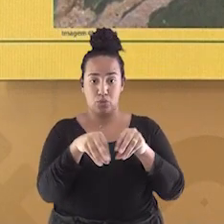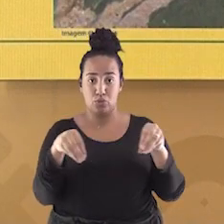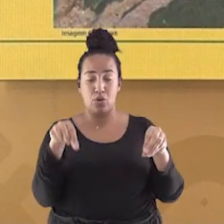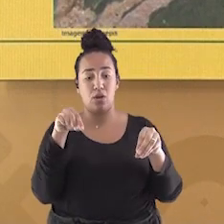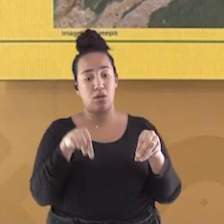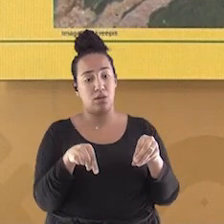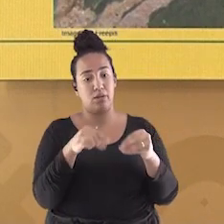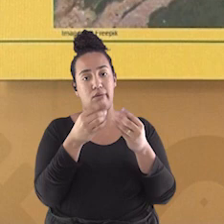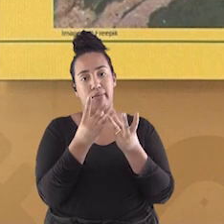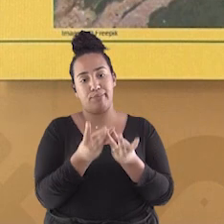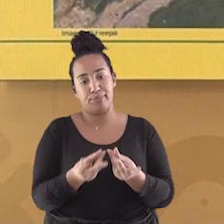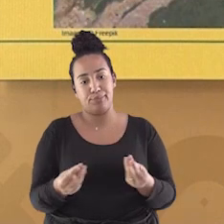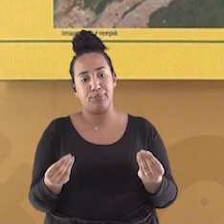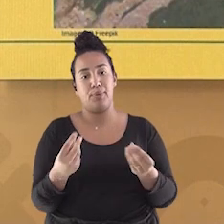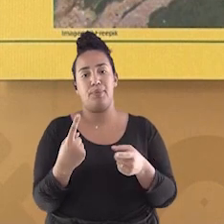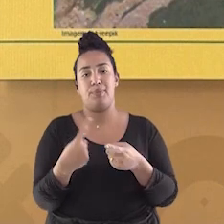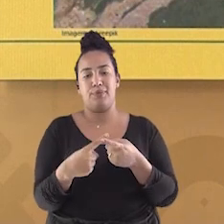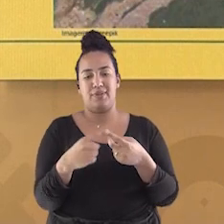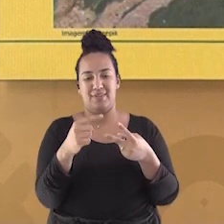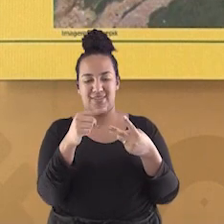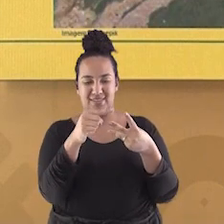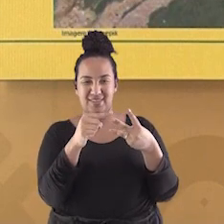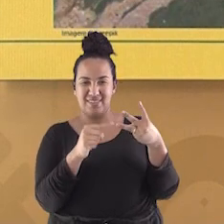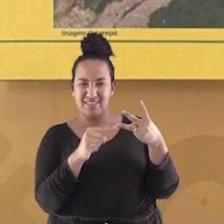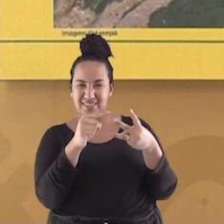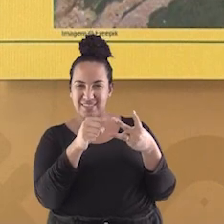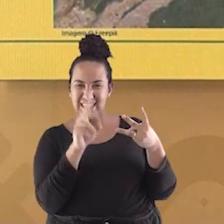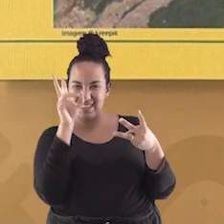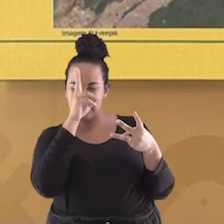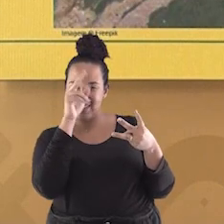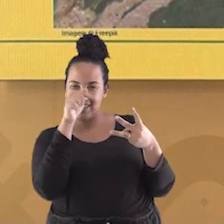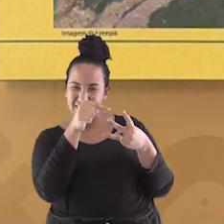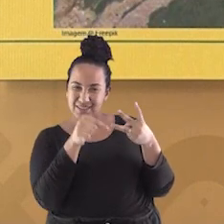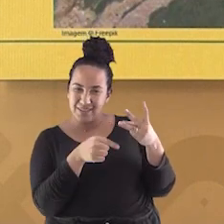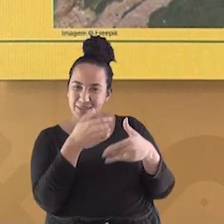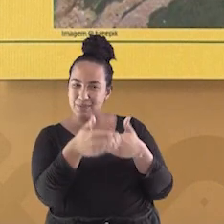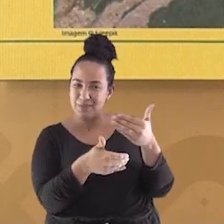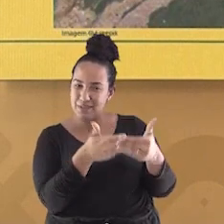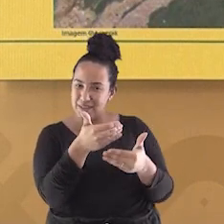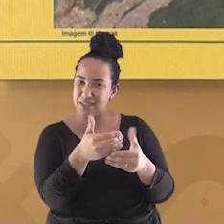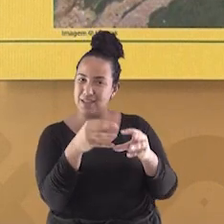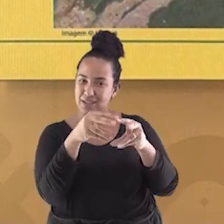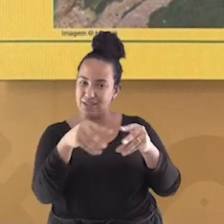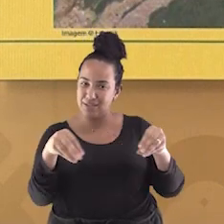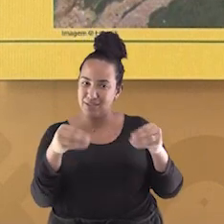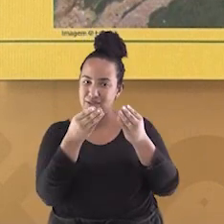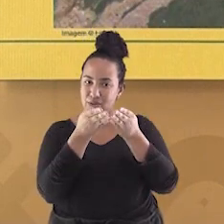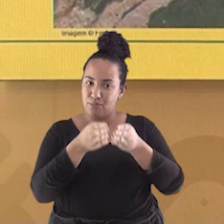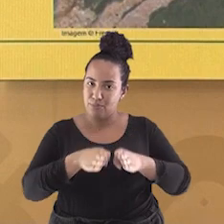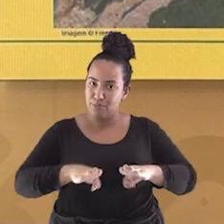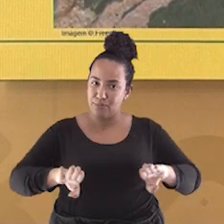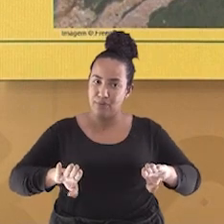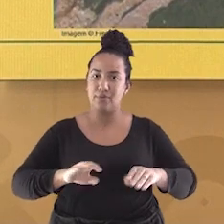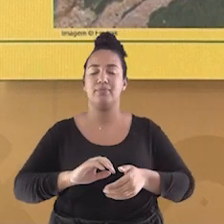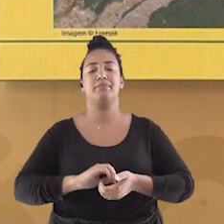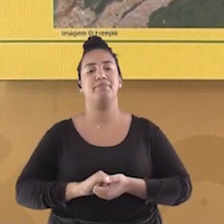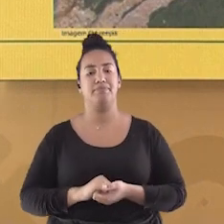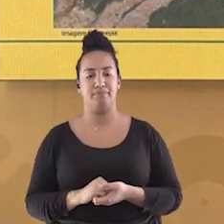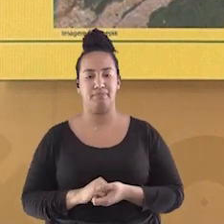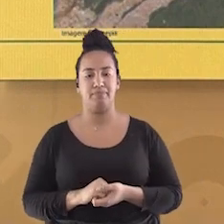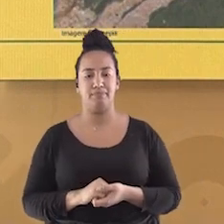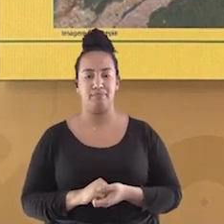completamente comprometido pelas ravinas e vossorocas, que são processos erosivos mais intensos,